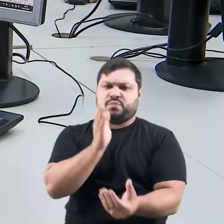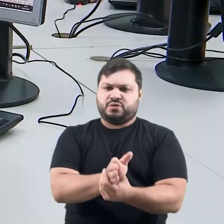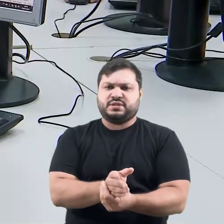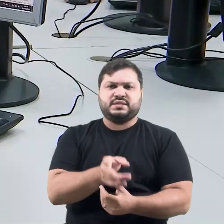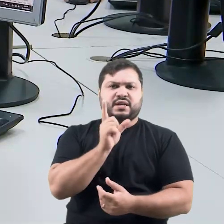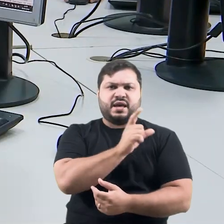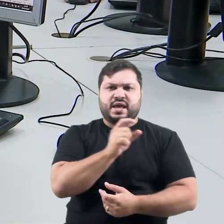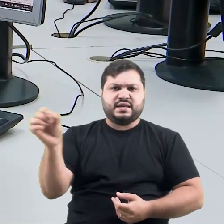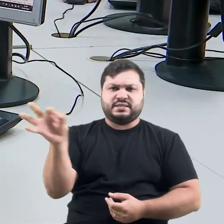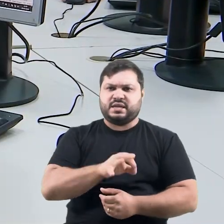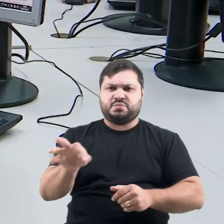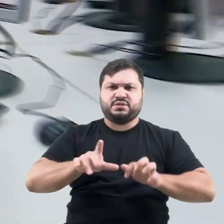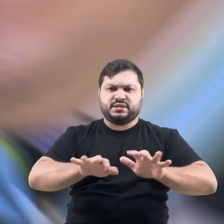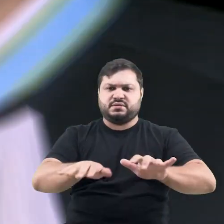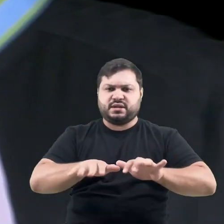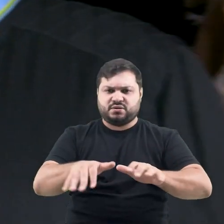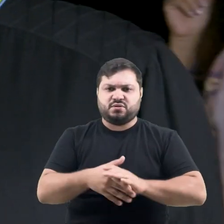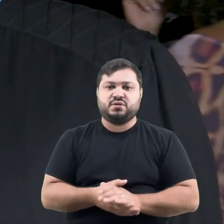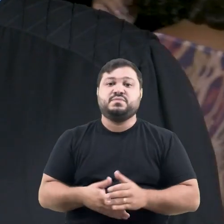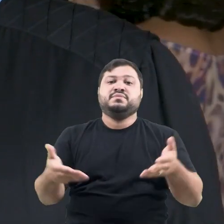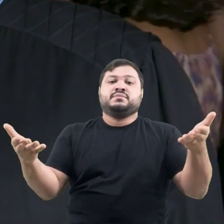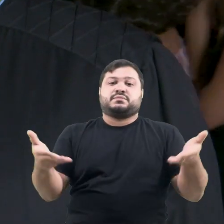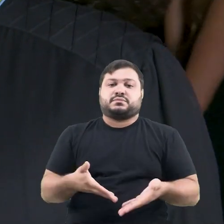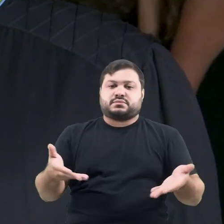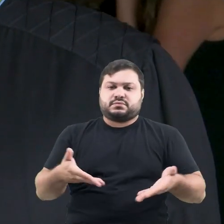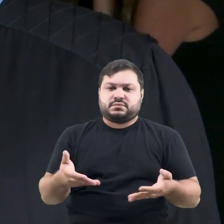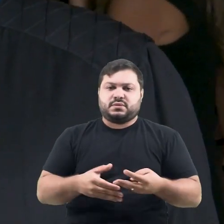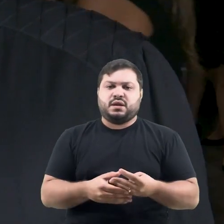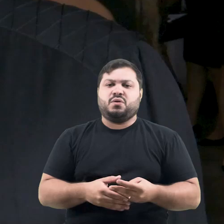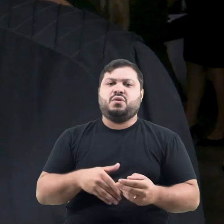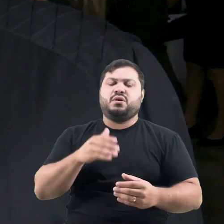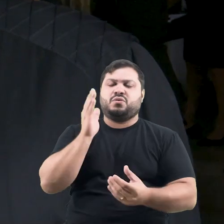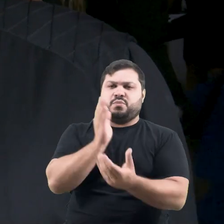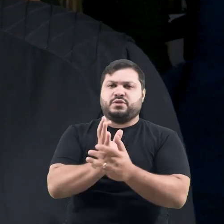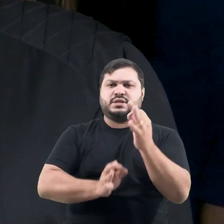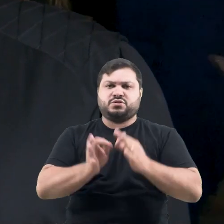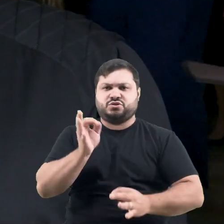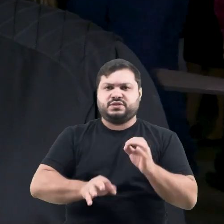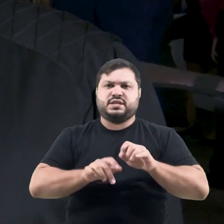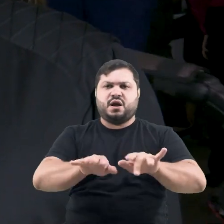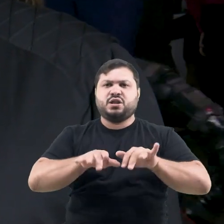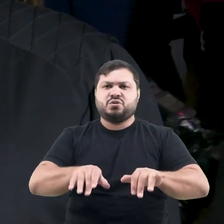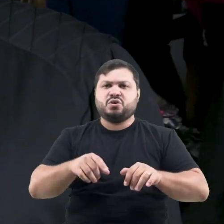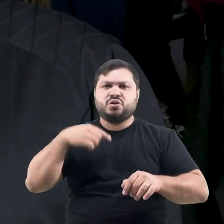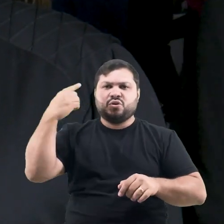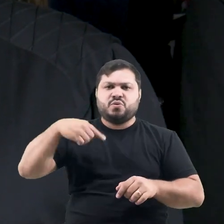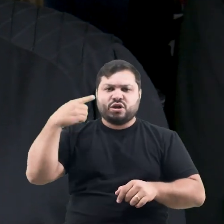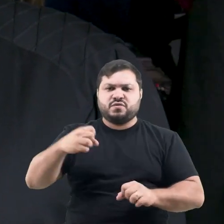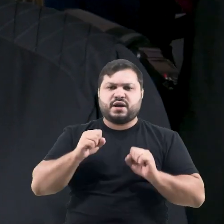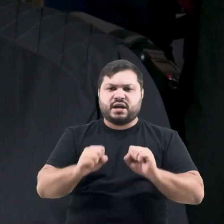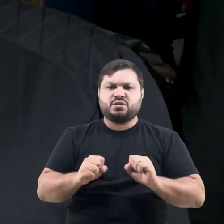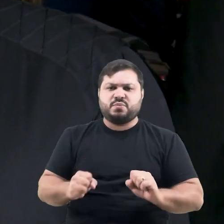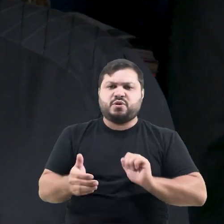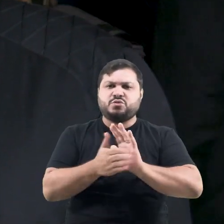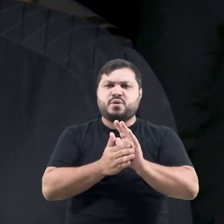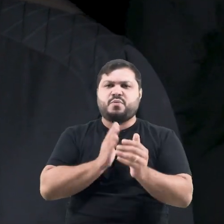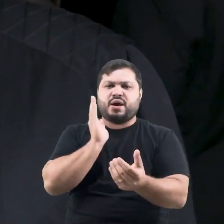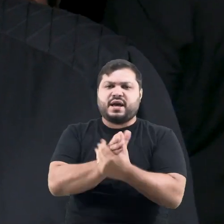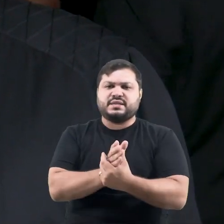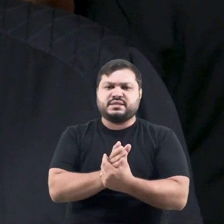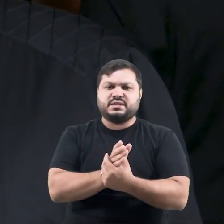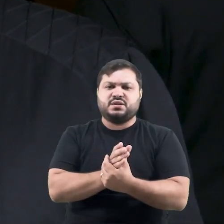processual é 100% eletrônico. Agora, com o processo judicial eletrônico, o advogado ele pode propor